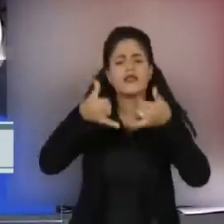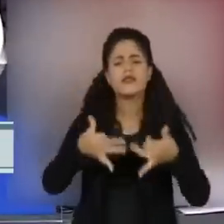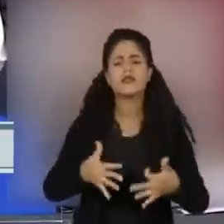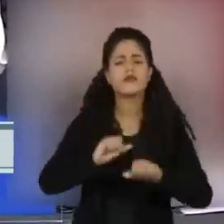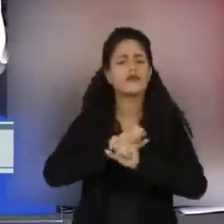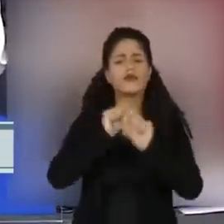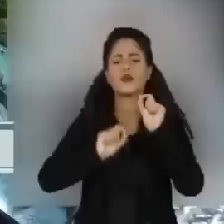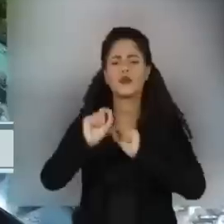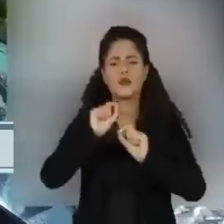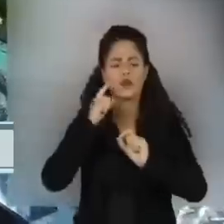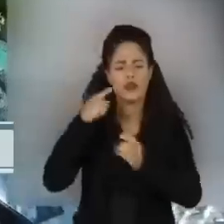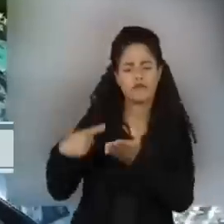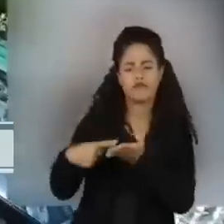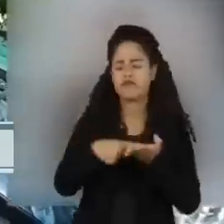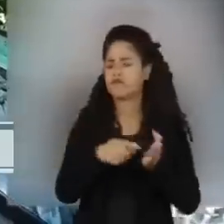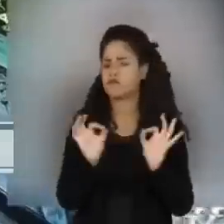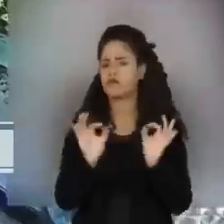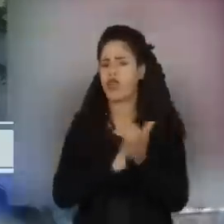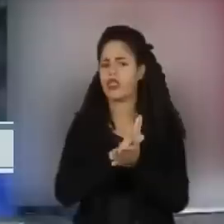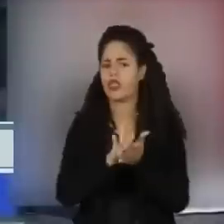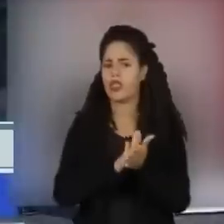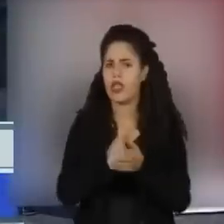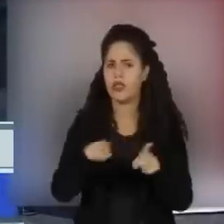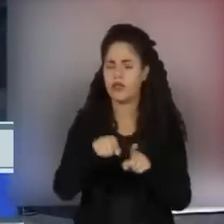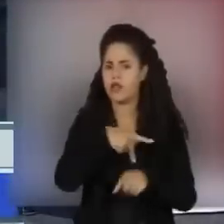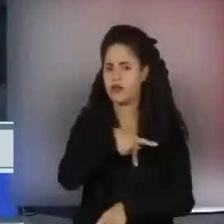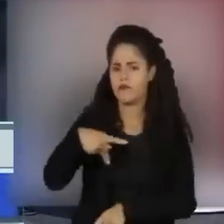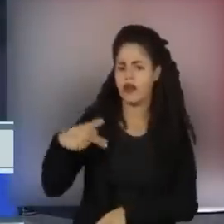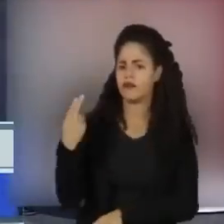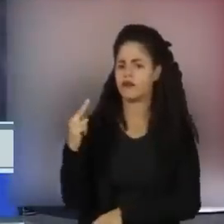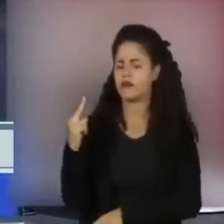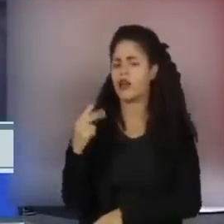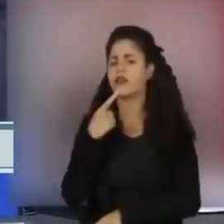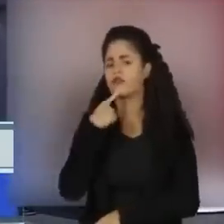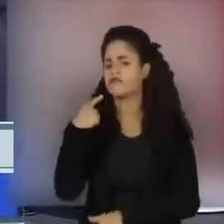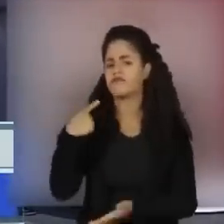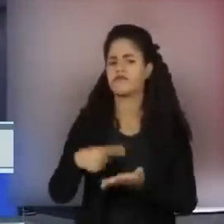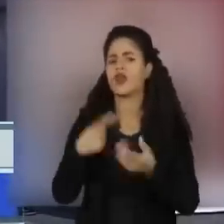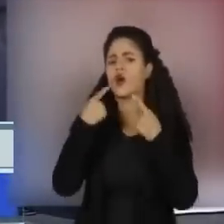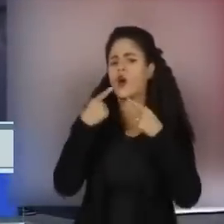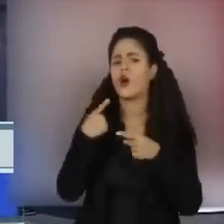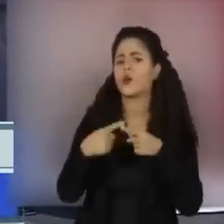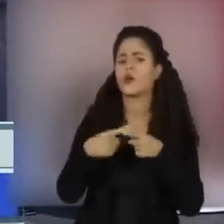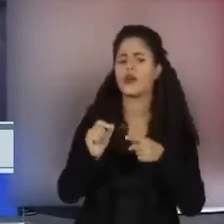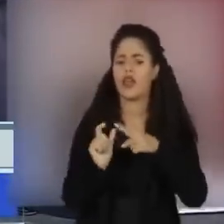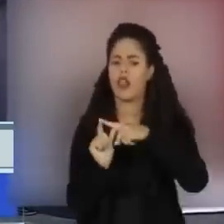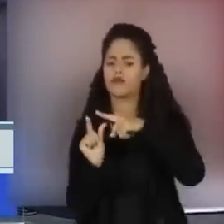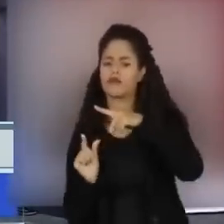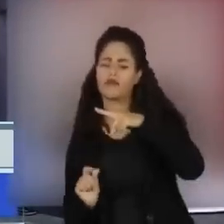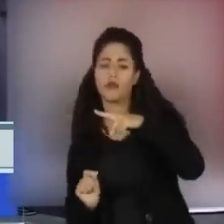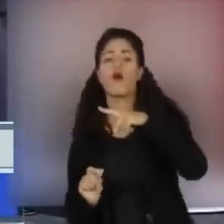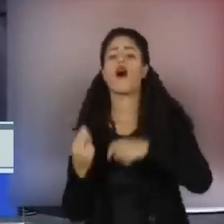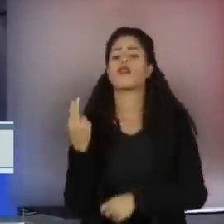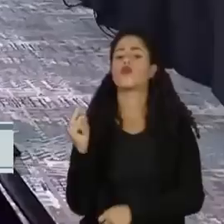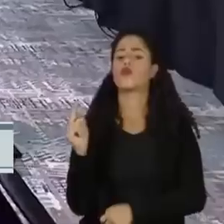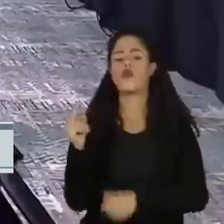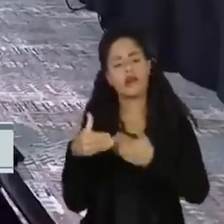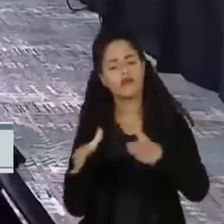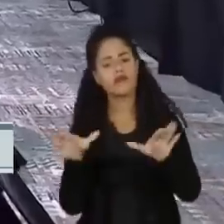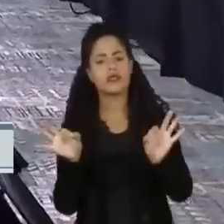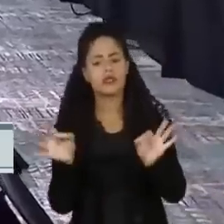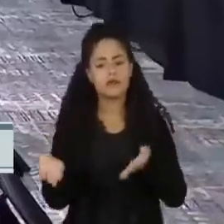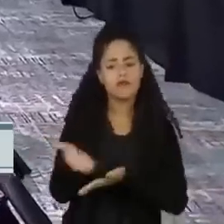está em sintonia com o bloco o presidente do Uruguai criticou o protecionismo do Mercosul e pregou o direito do Uruguai se abrir para o mundo